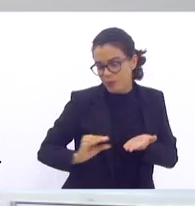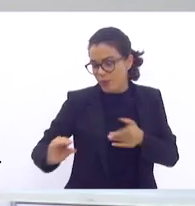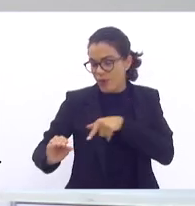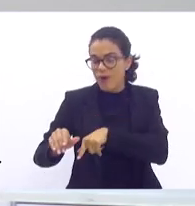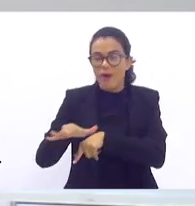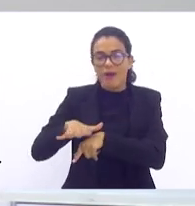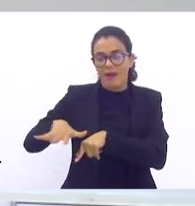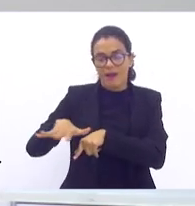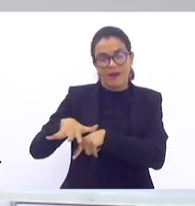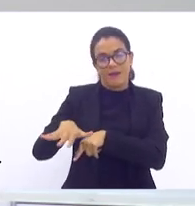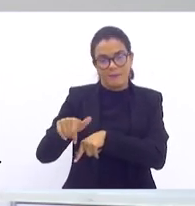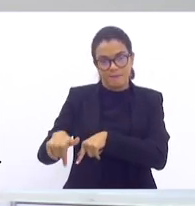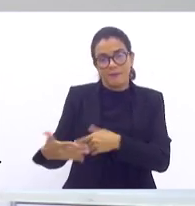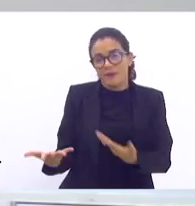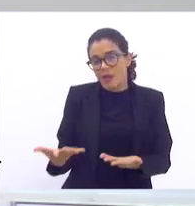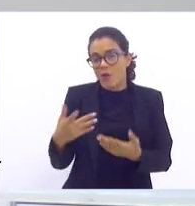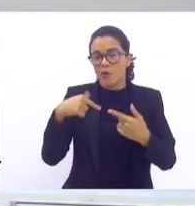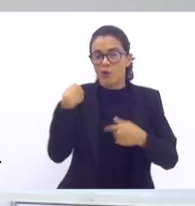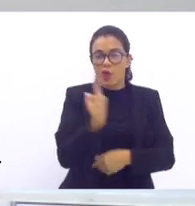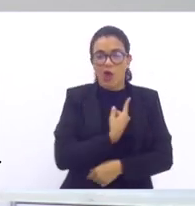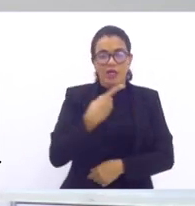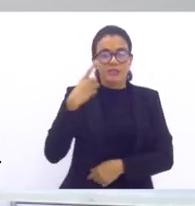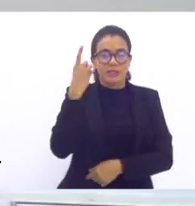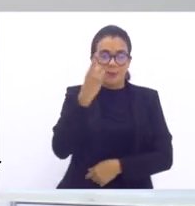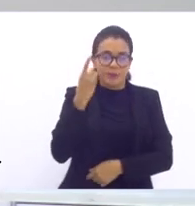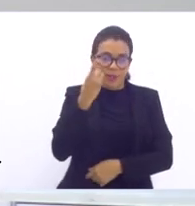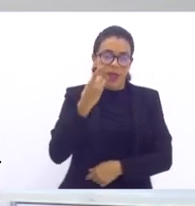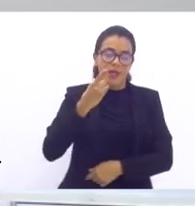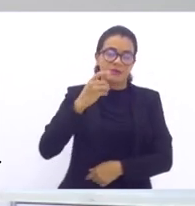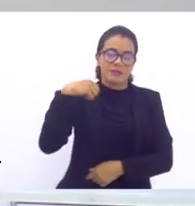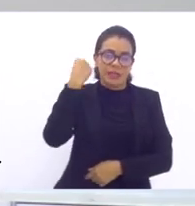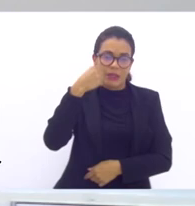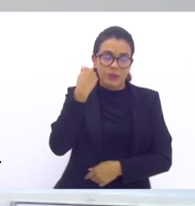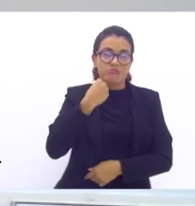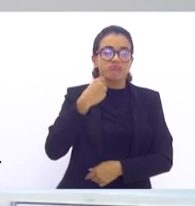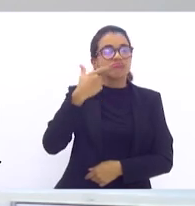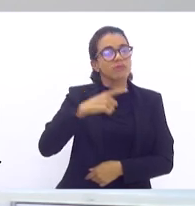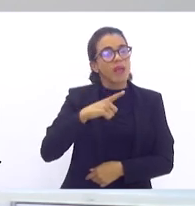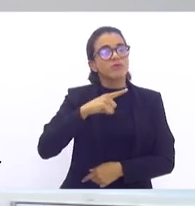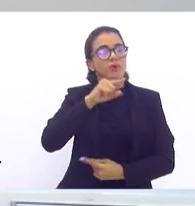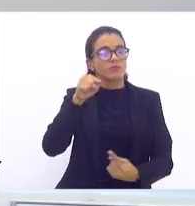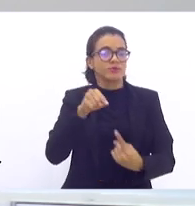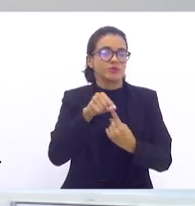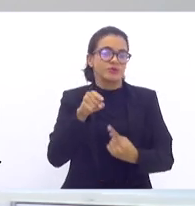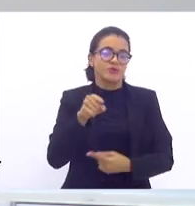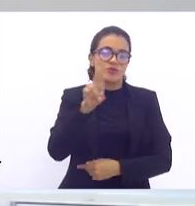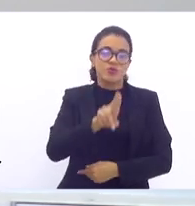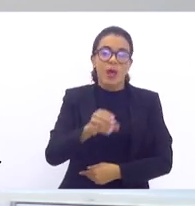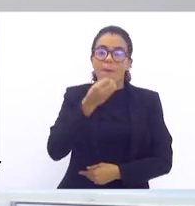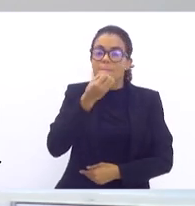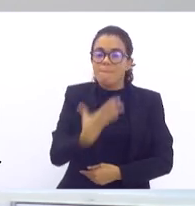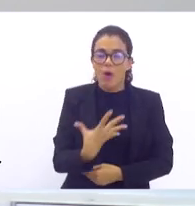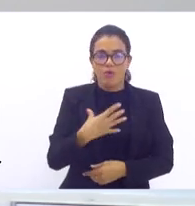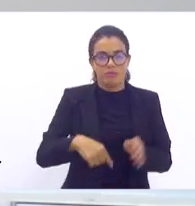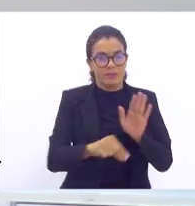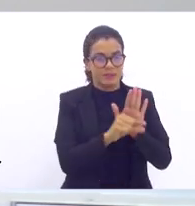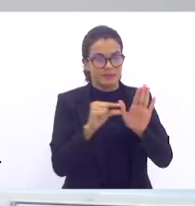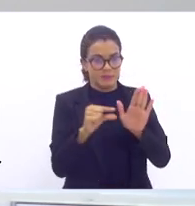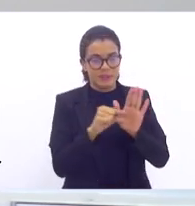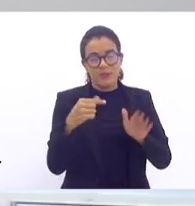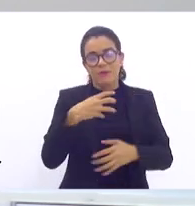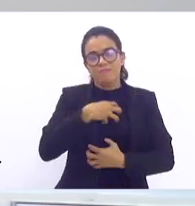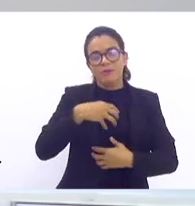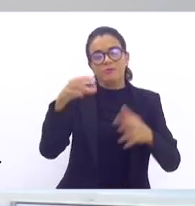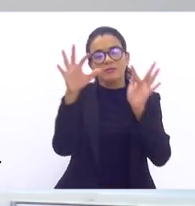daquele recurso e dando um parlamentares uma oportunidade de fazer um bom uso das suas emendas então eu fiquei muito